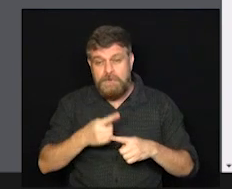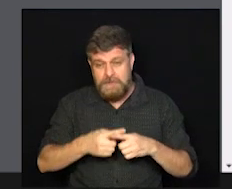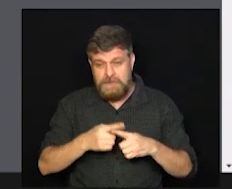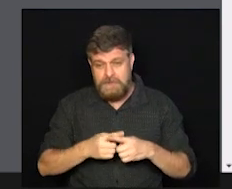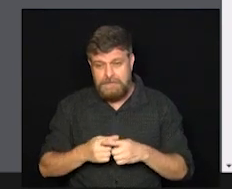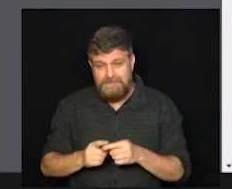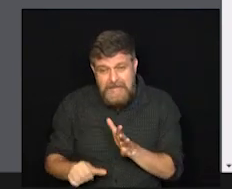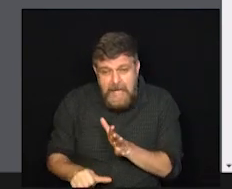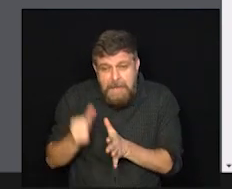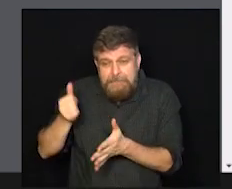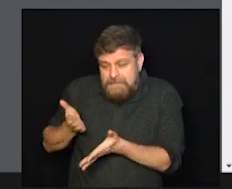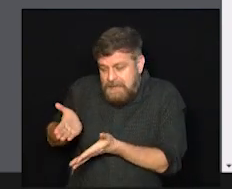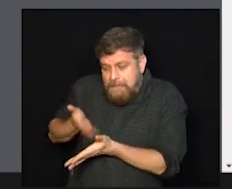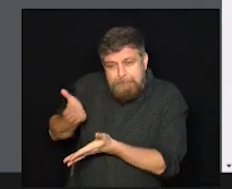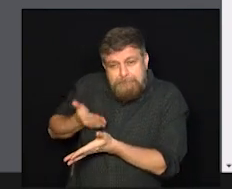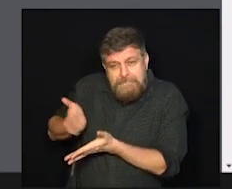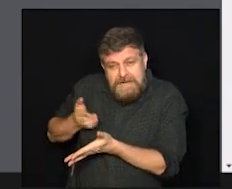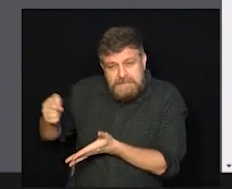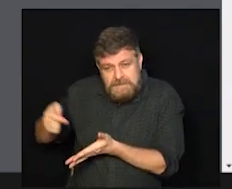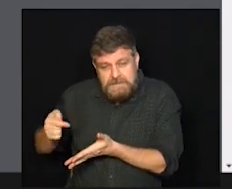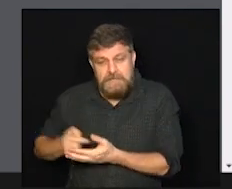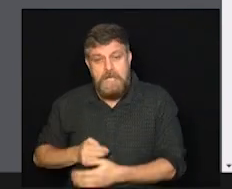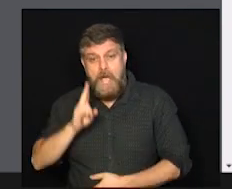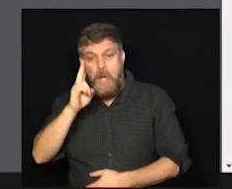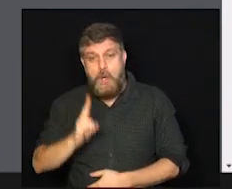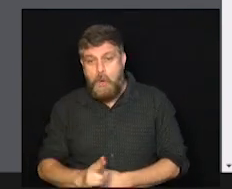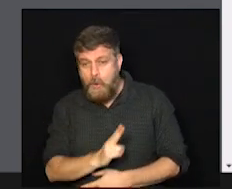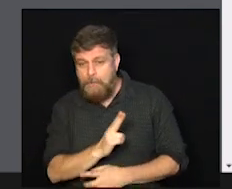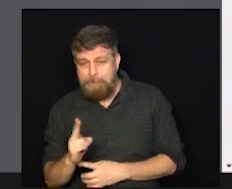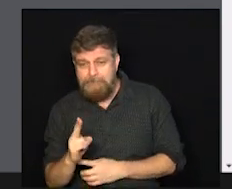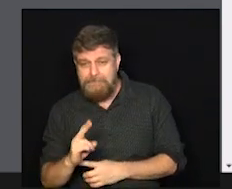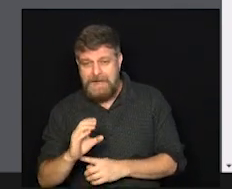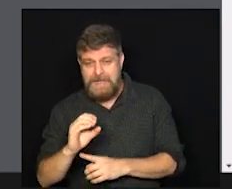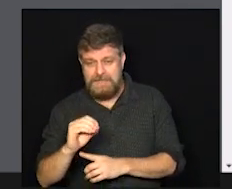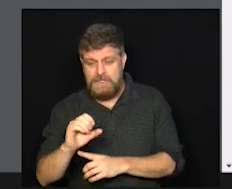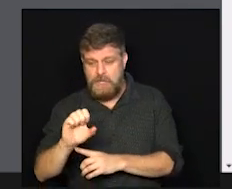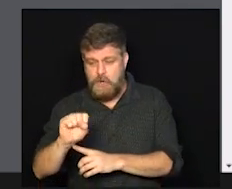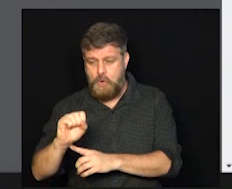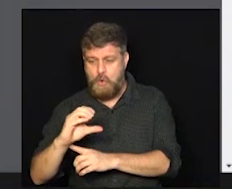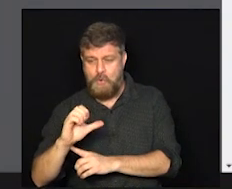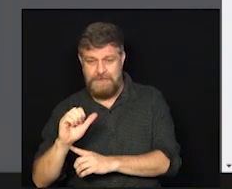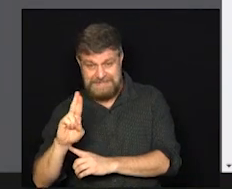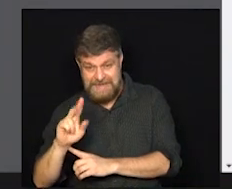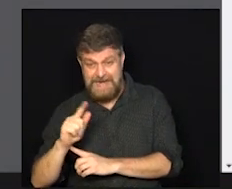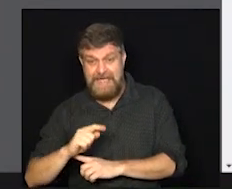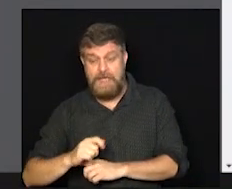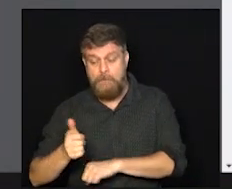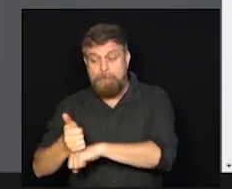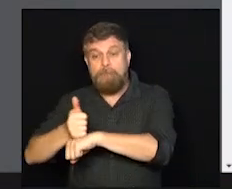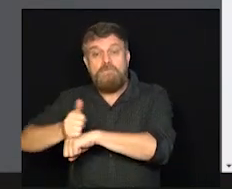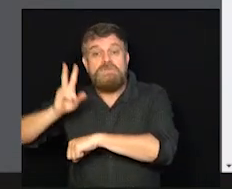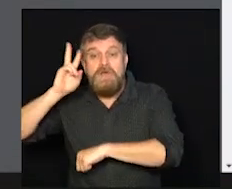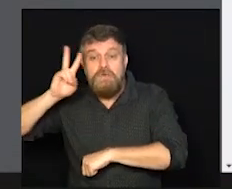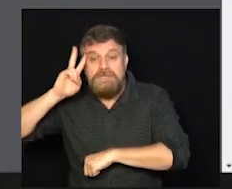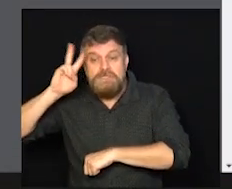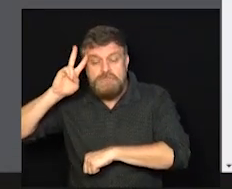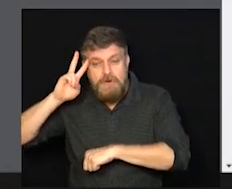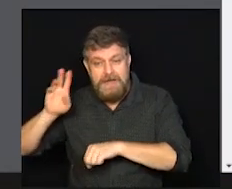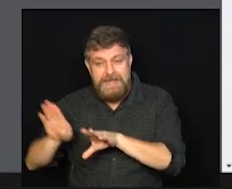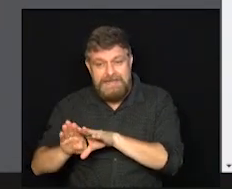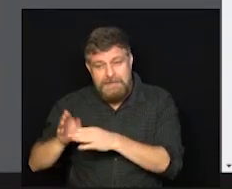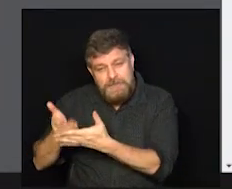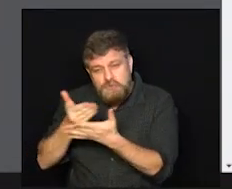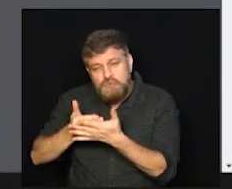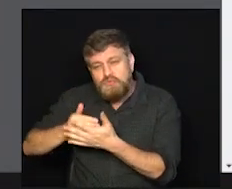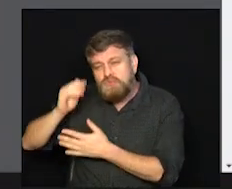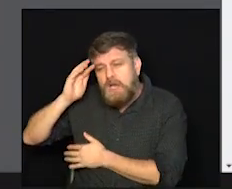obra, é interessante que foi feito pelo padre Oscar Beoso, historiador e teólogo, de grande participação